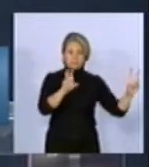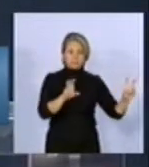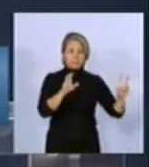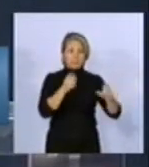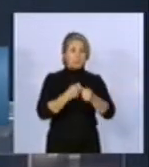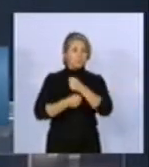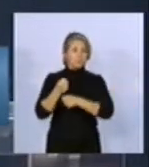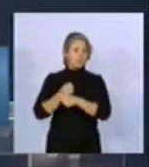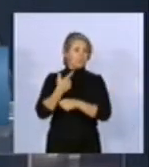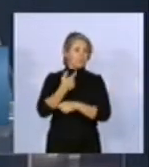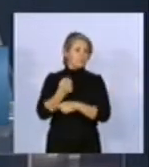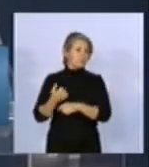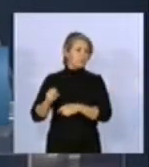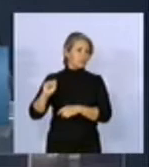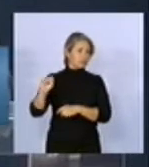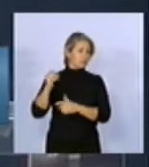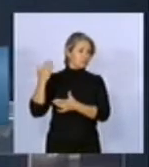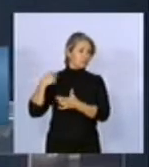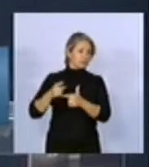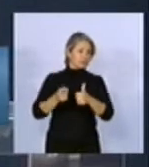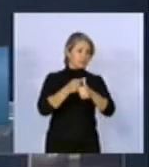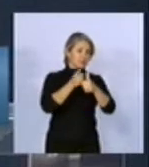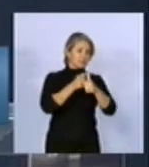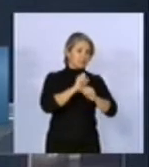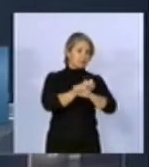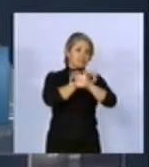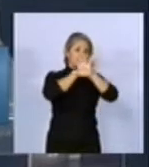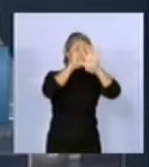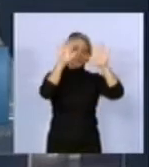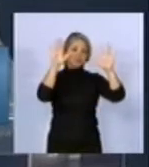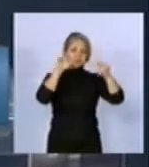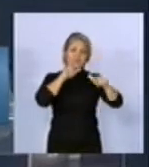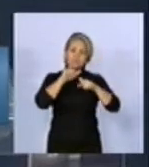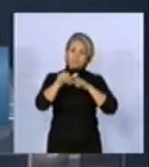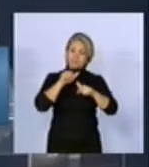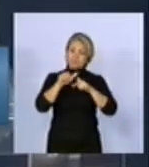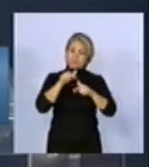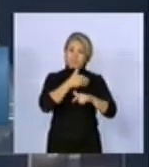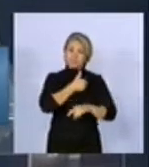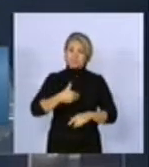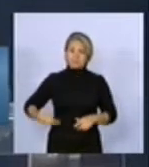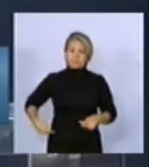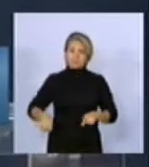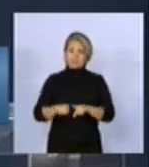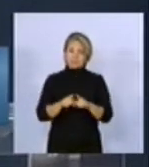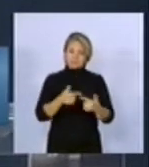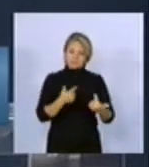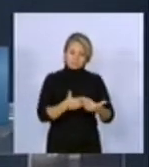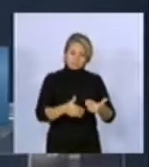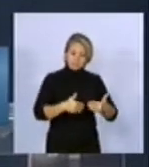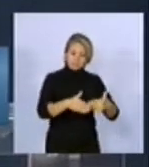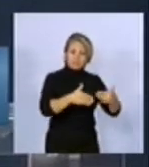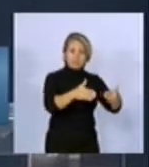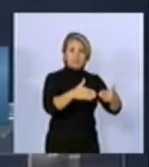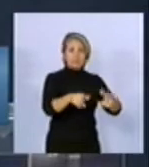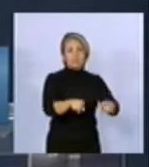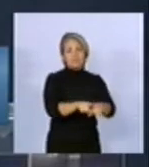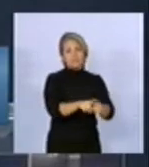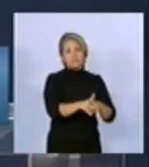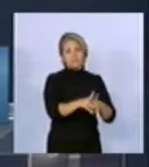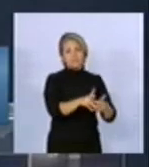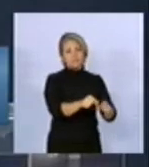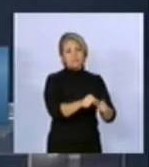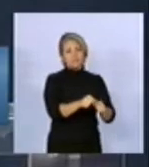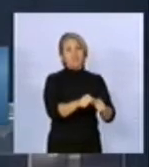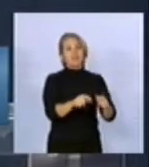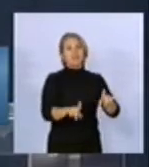época em 2008 primeira delas a transparência das ações governamentais e da iniciativa privada eu acho que